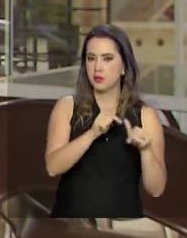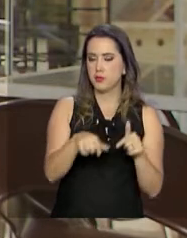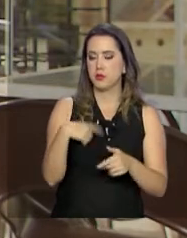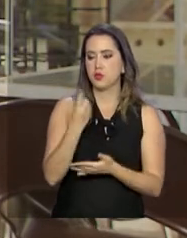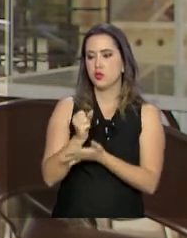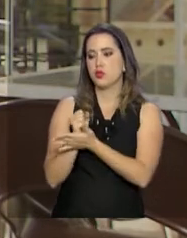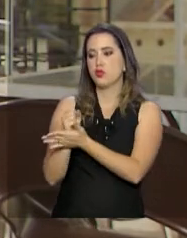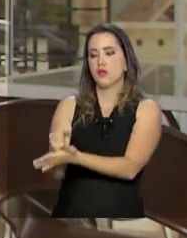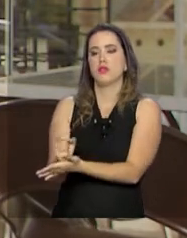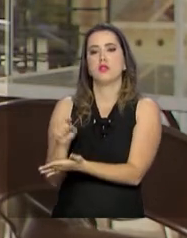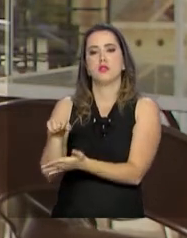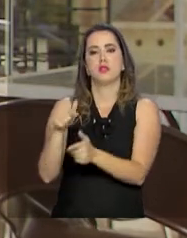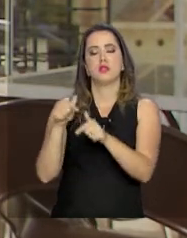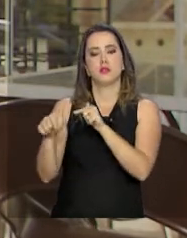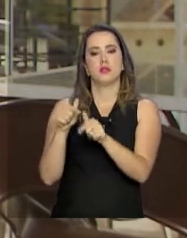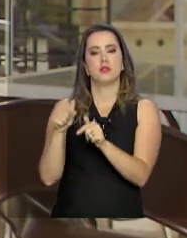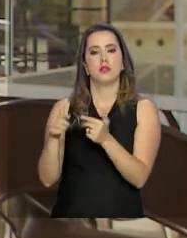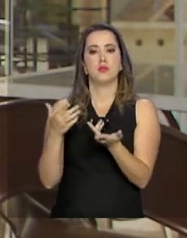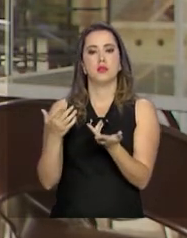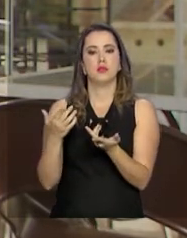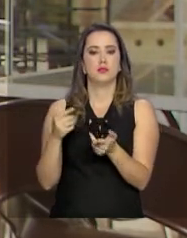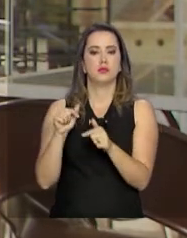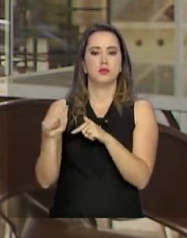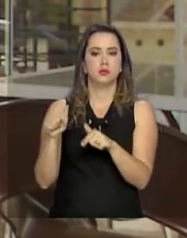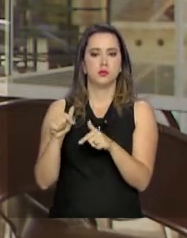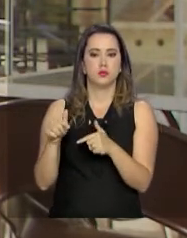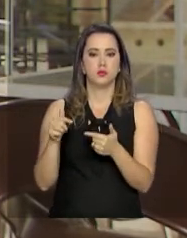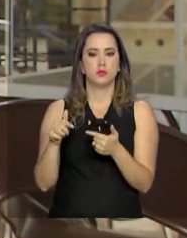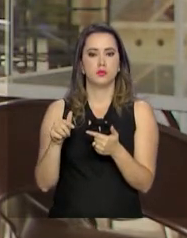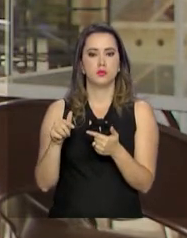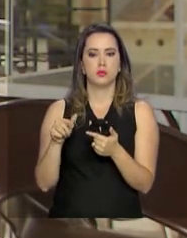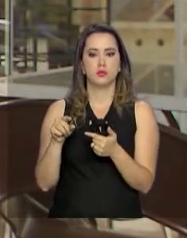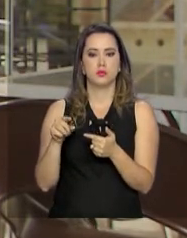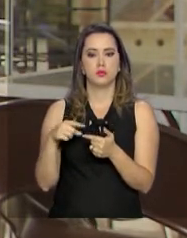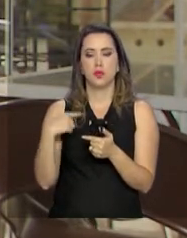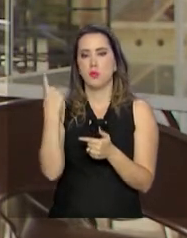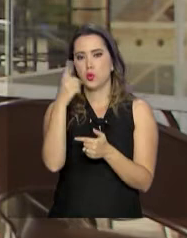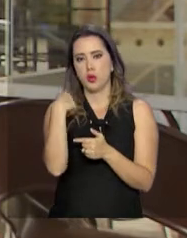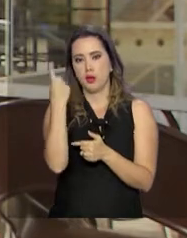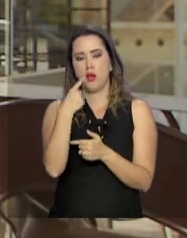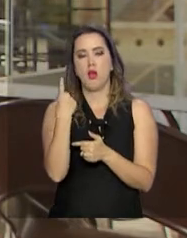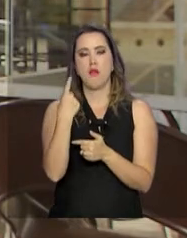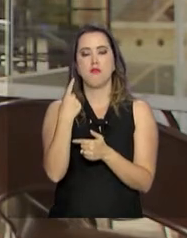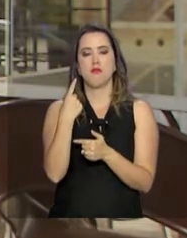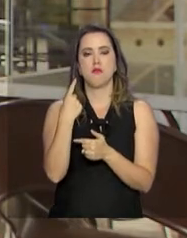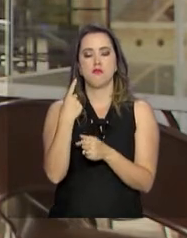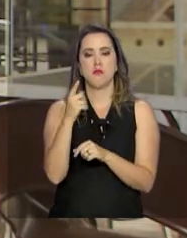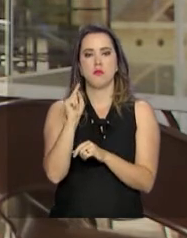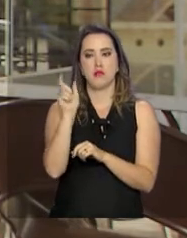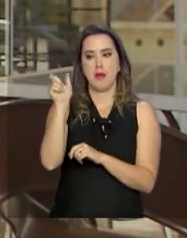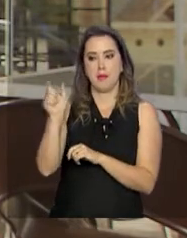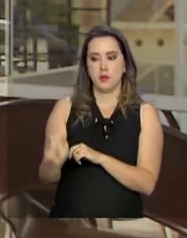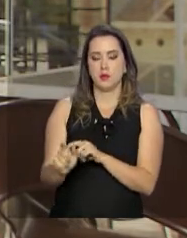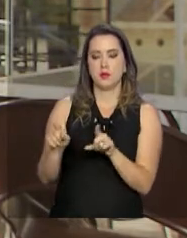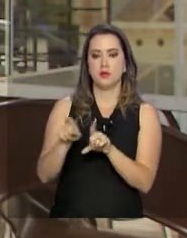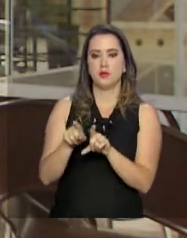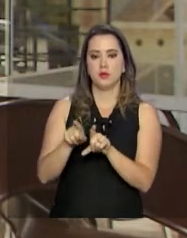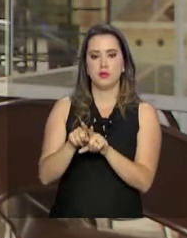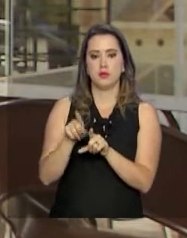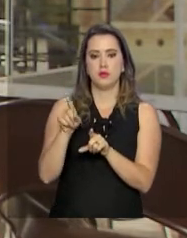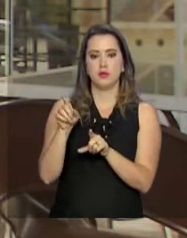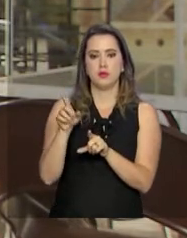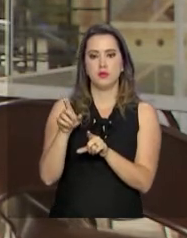oferecendo um trabalho por demanda eo a pessoa também fica